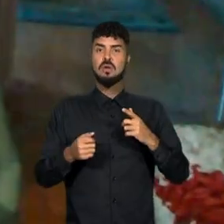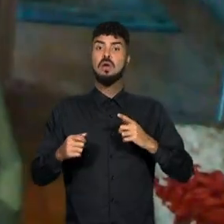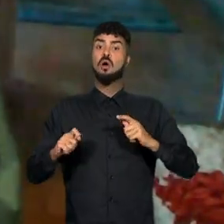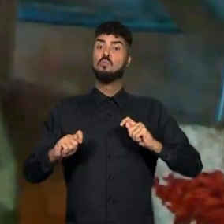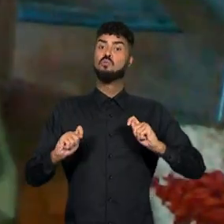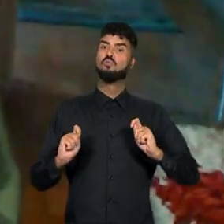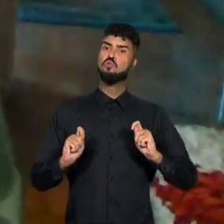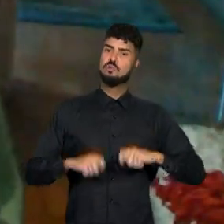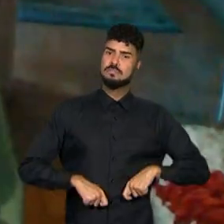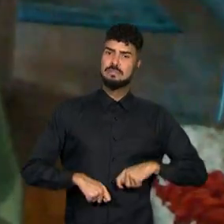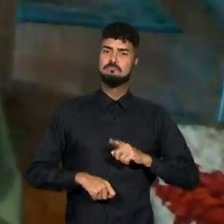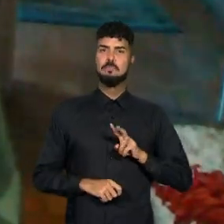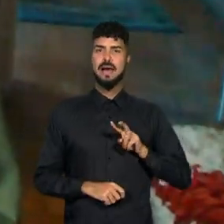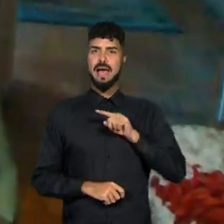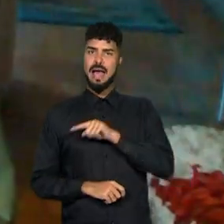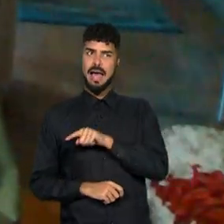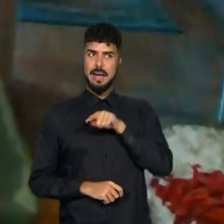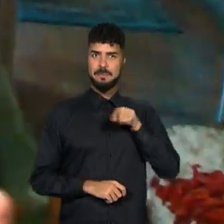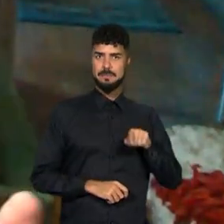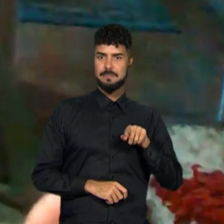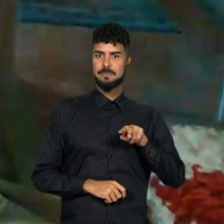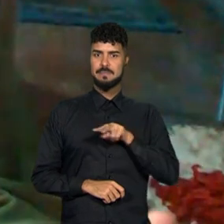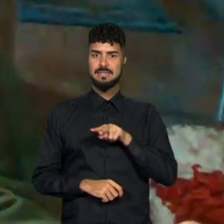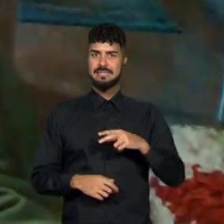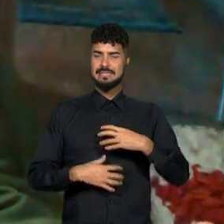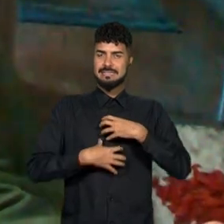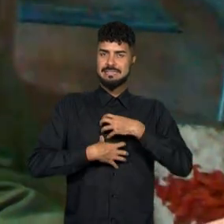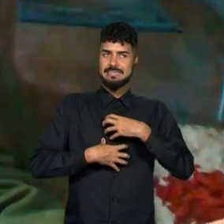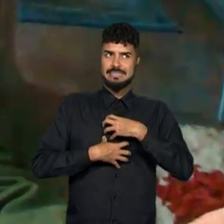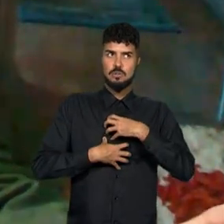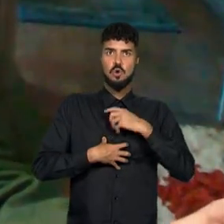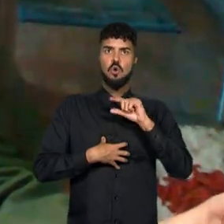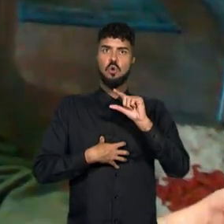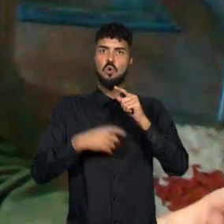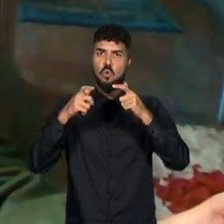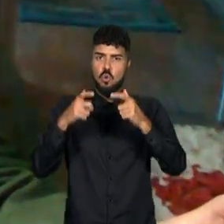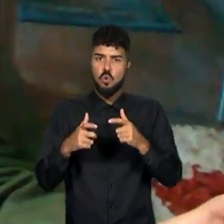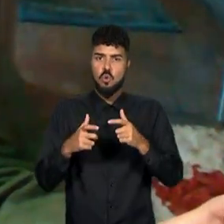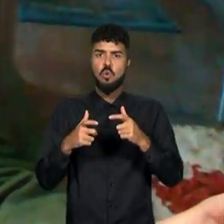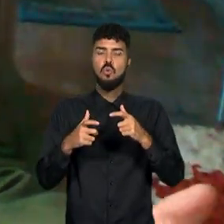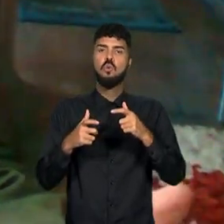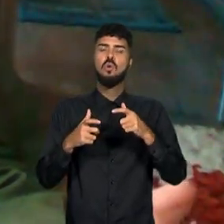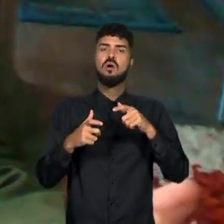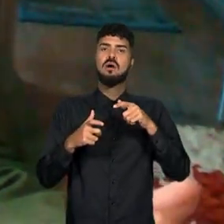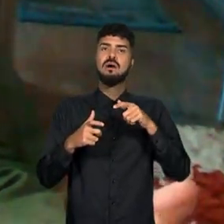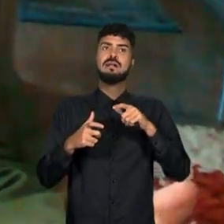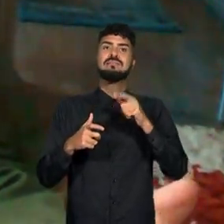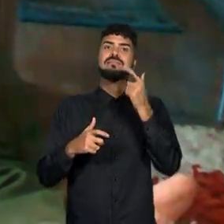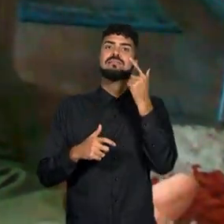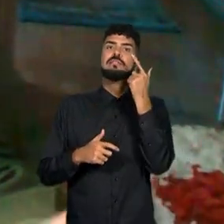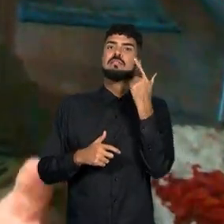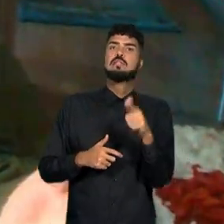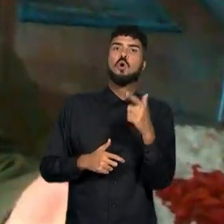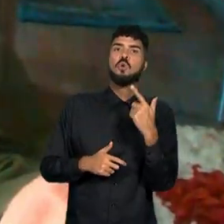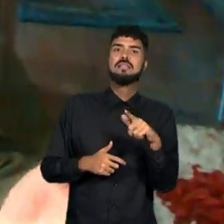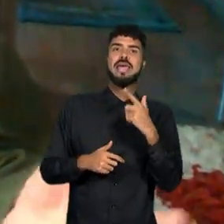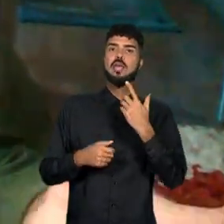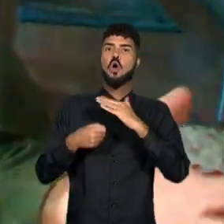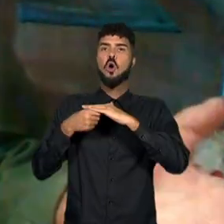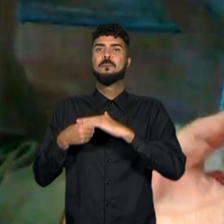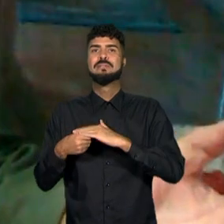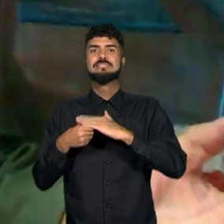possibilite que ambos sintam-se num espaço em que não há oprimidos